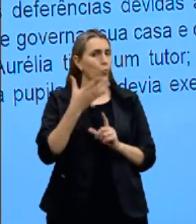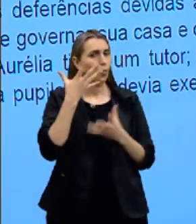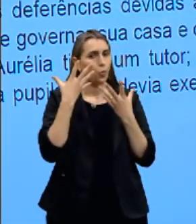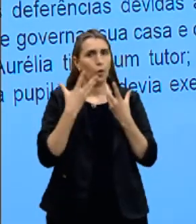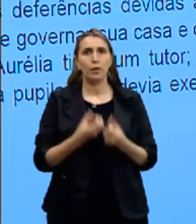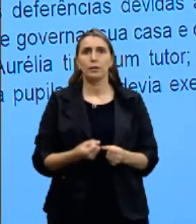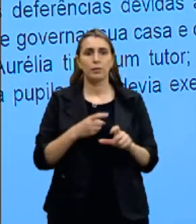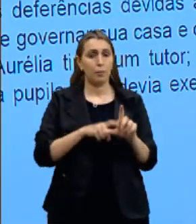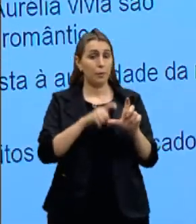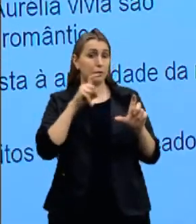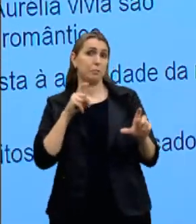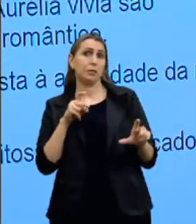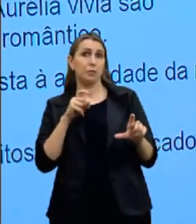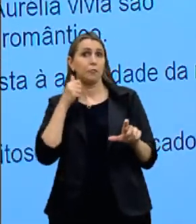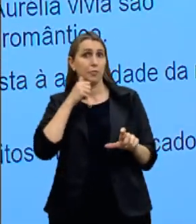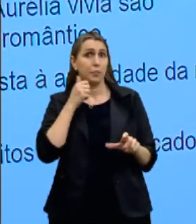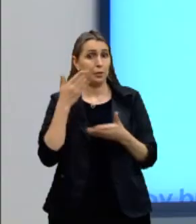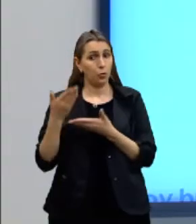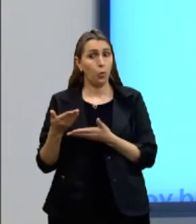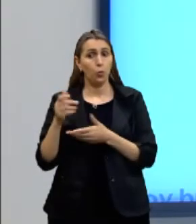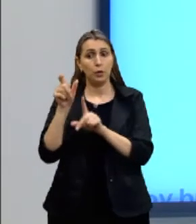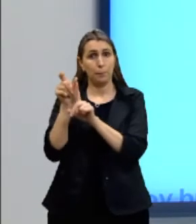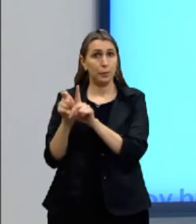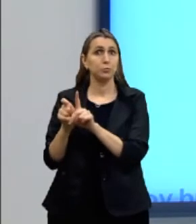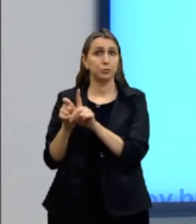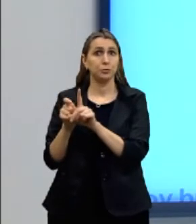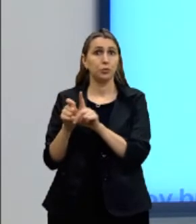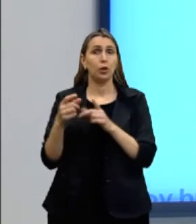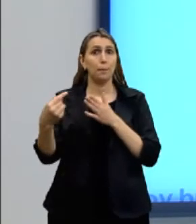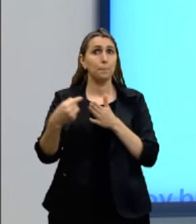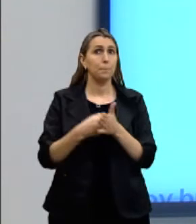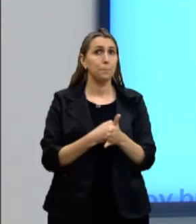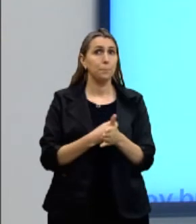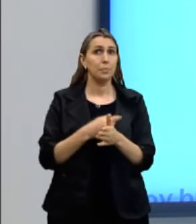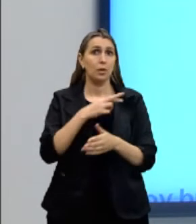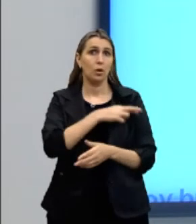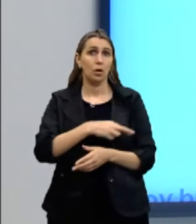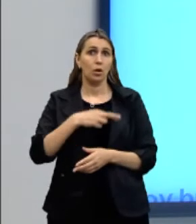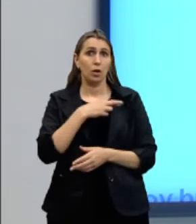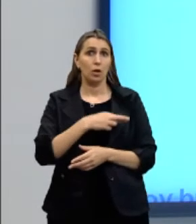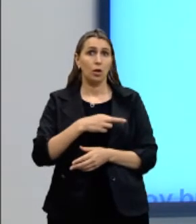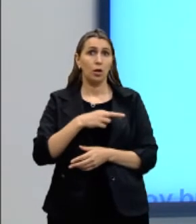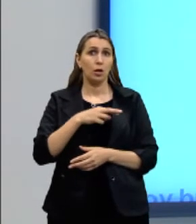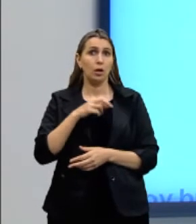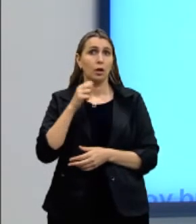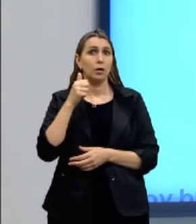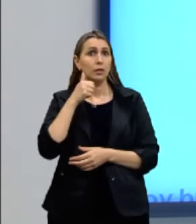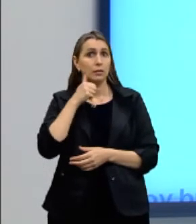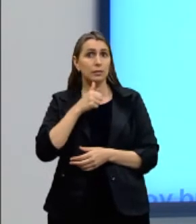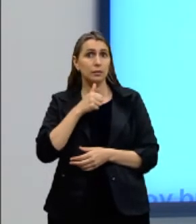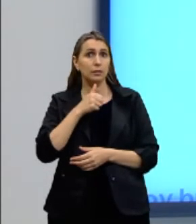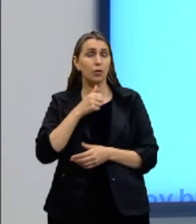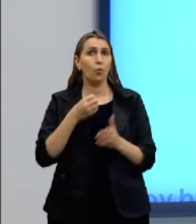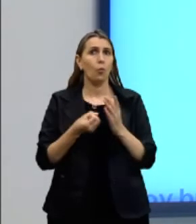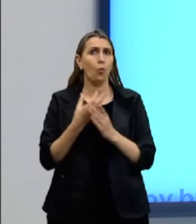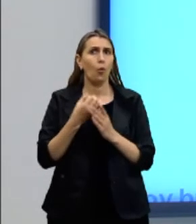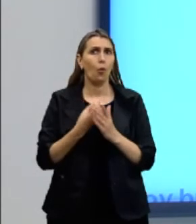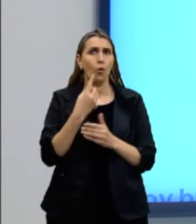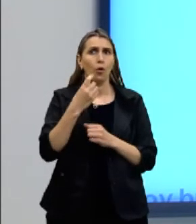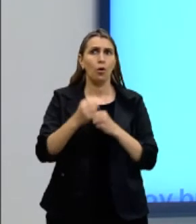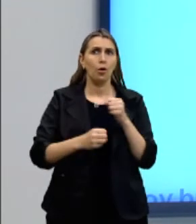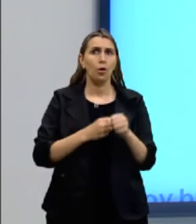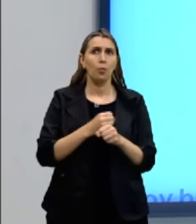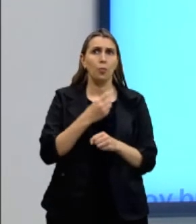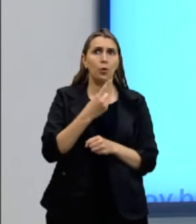como a de Aurélia tá olha a pergunta o romance senhora de José de Alencar foi produzido